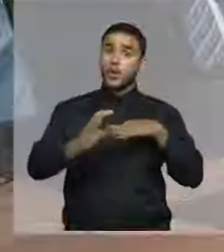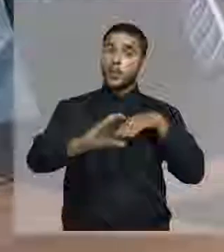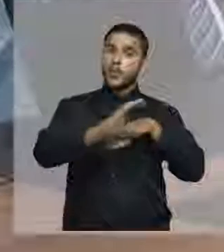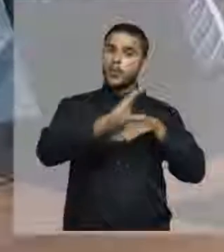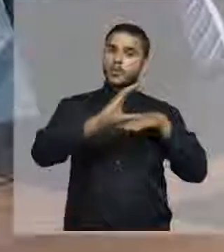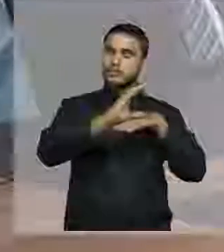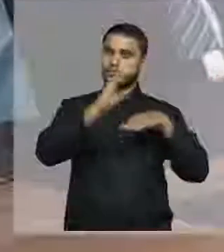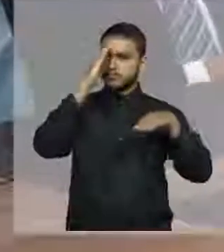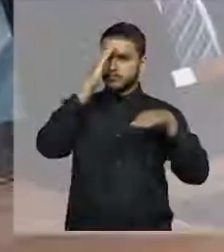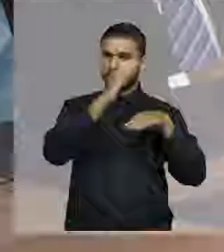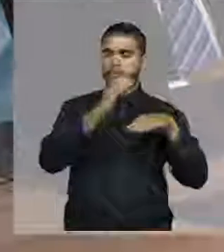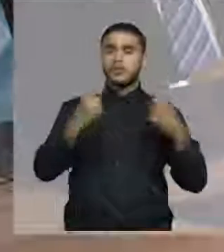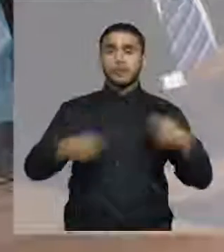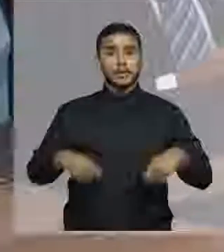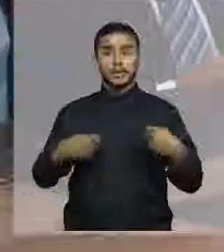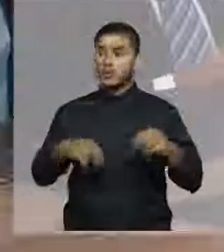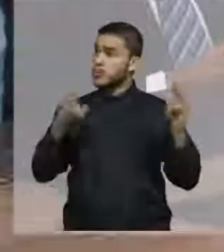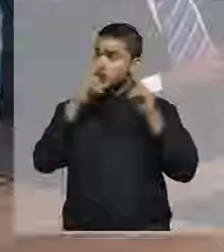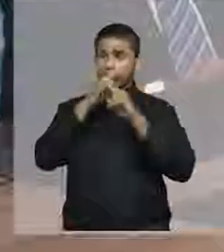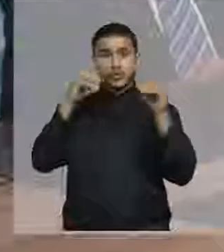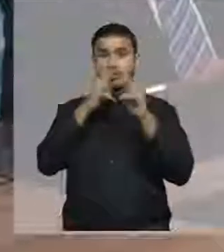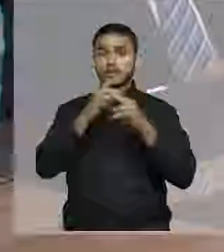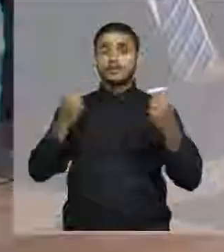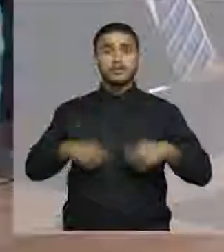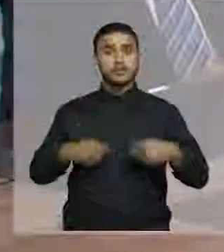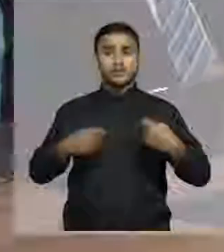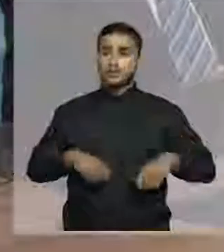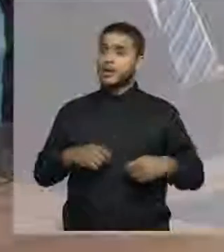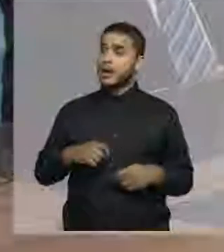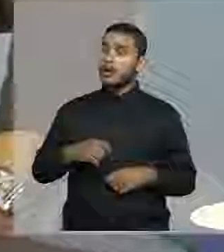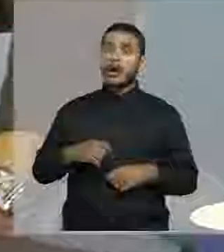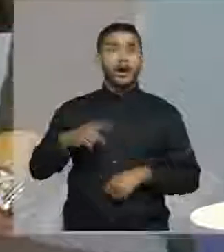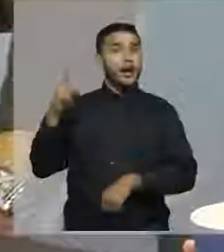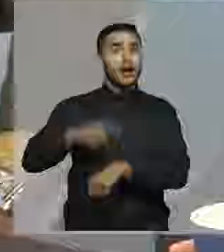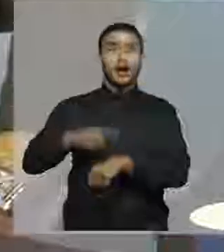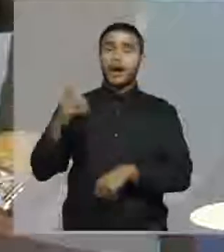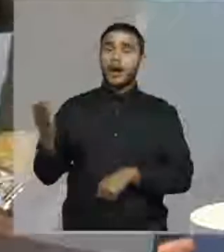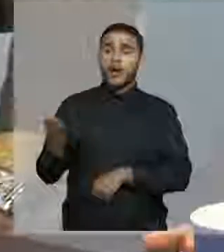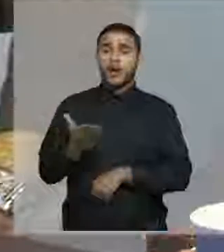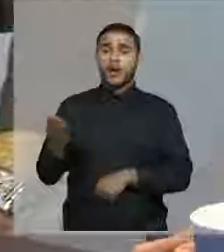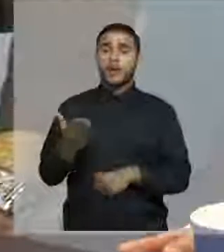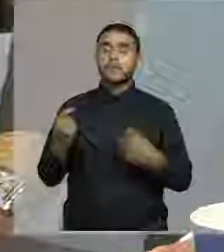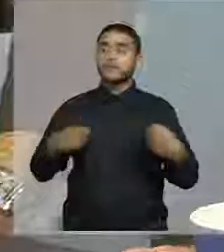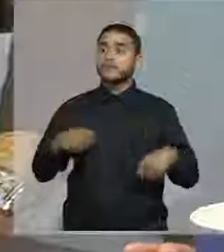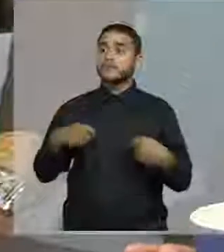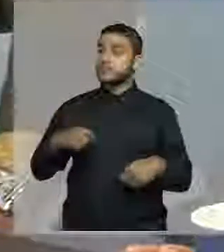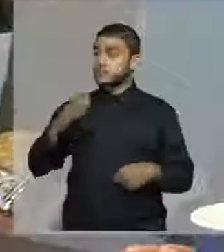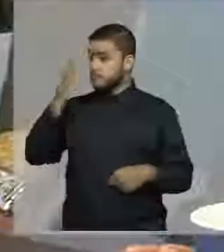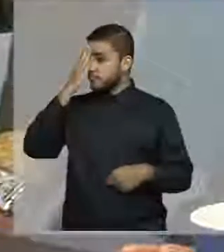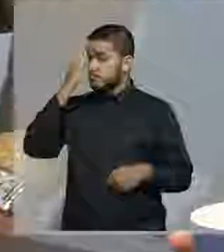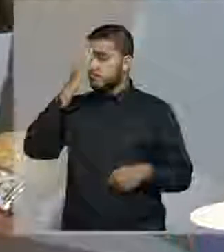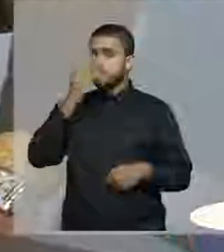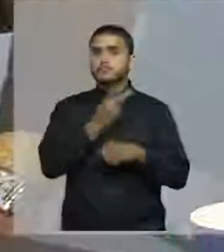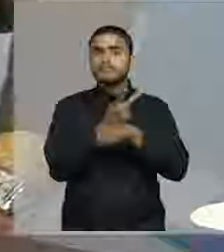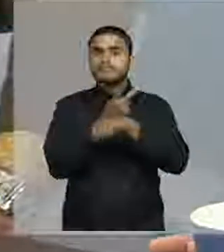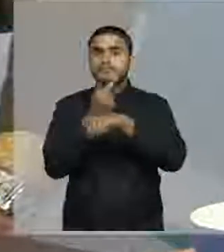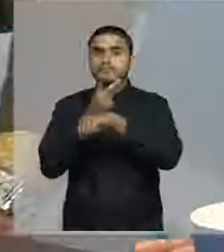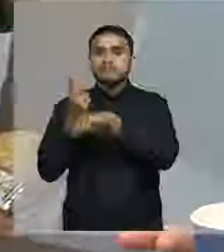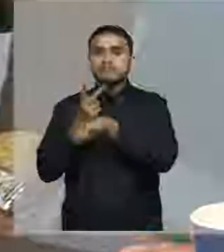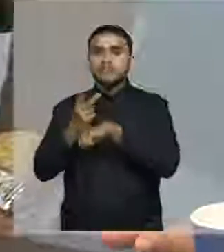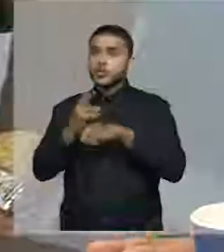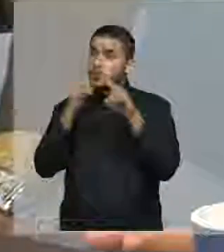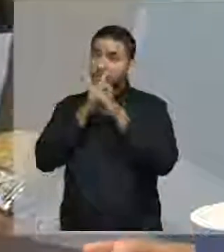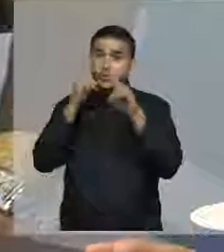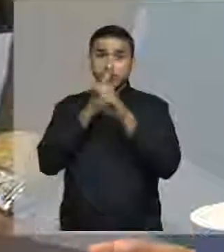garantias constitucionais, adotar medidas excepcionalmente enérgicas de caráter transitório. Quando é que se tem uma